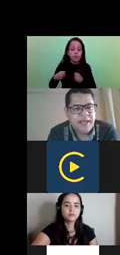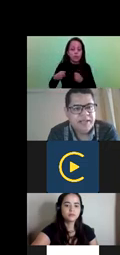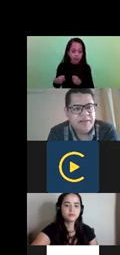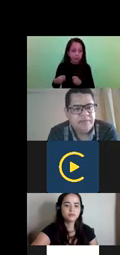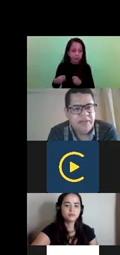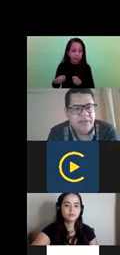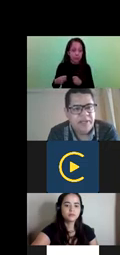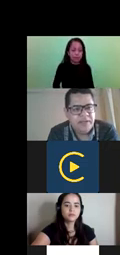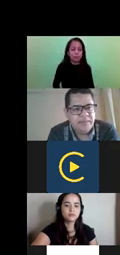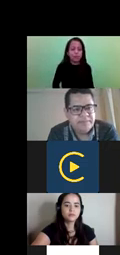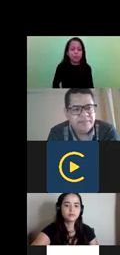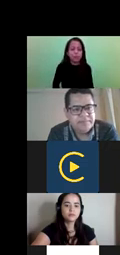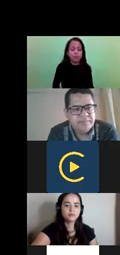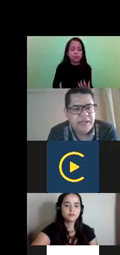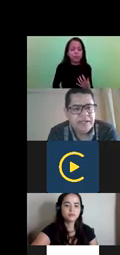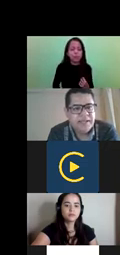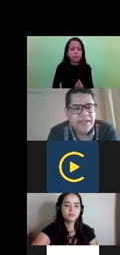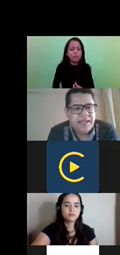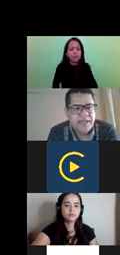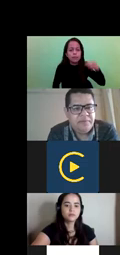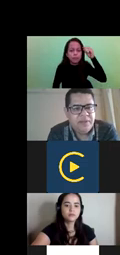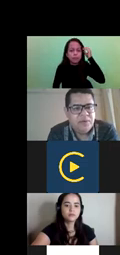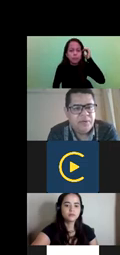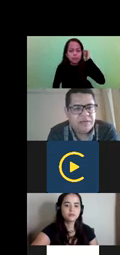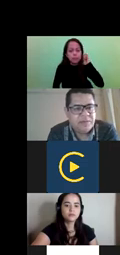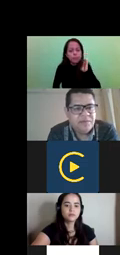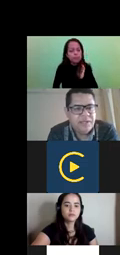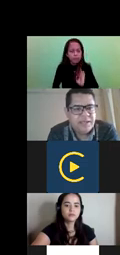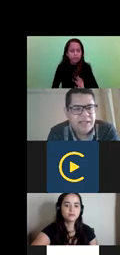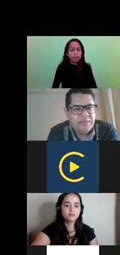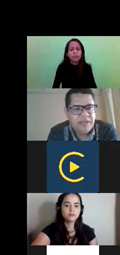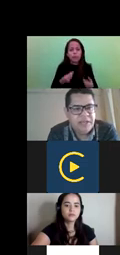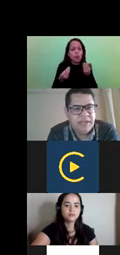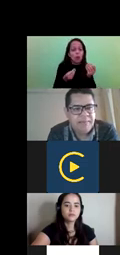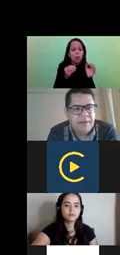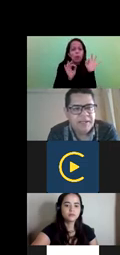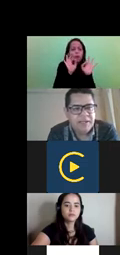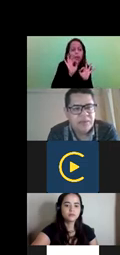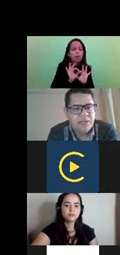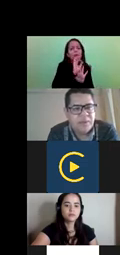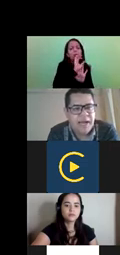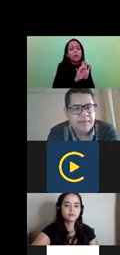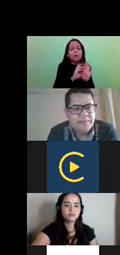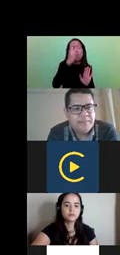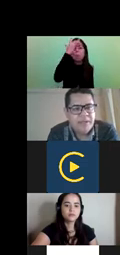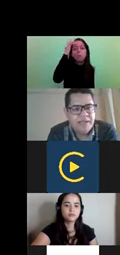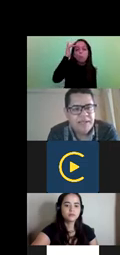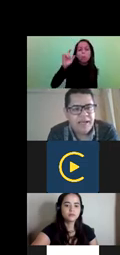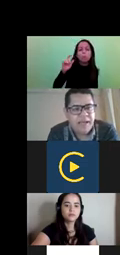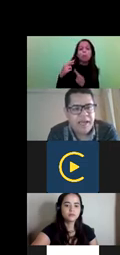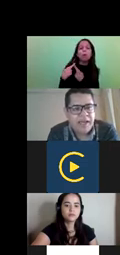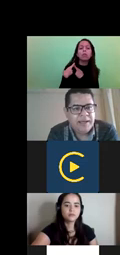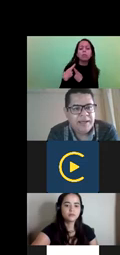Quem define, né? Quem define o currículo, quem define a matriz curricular,